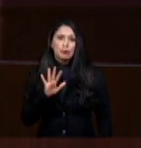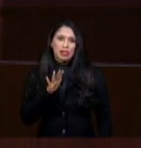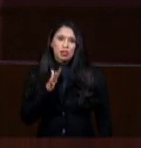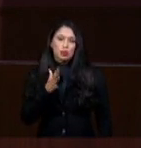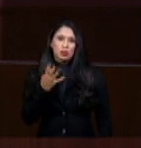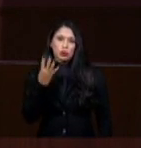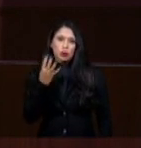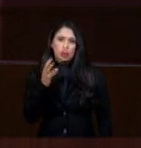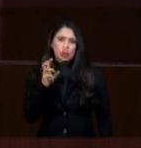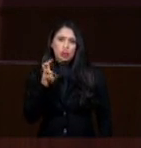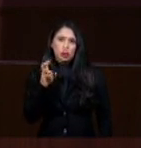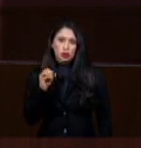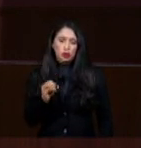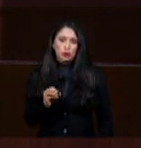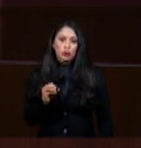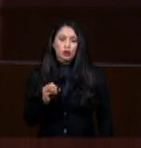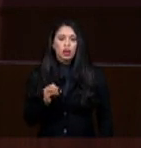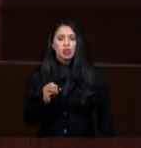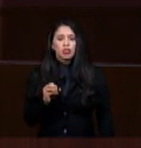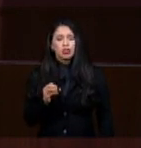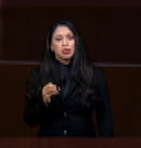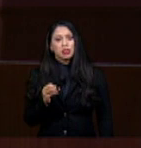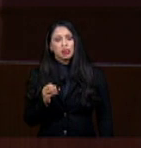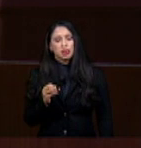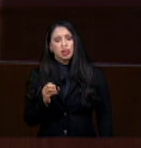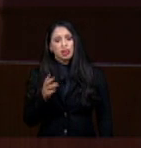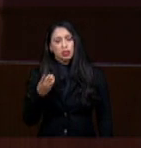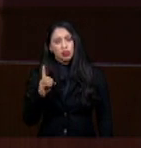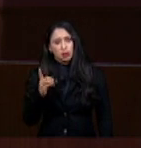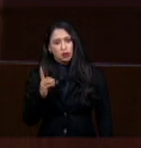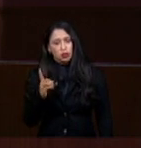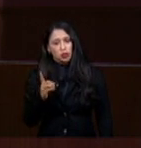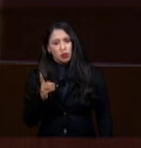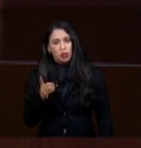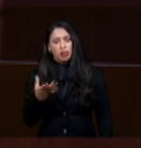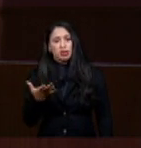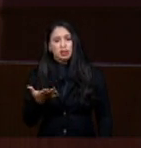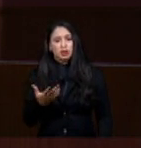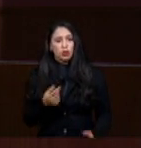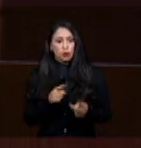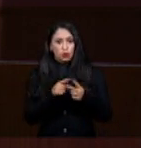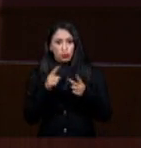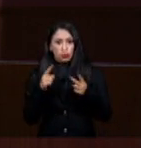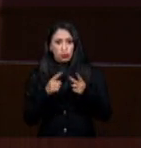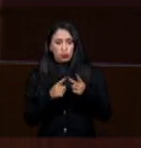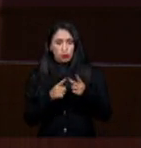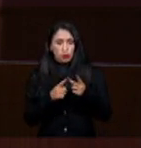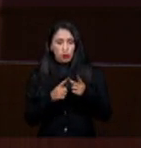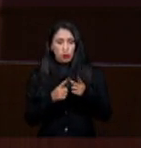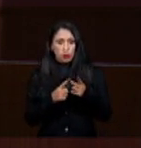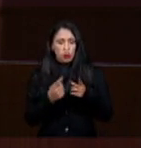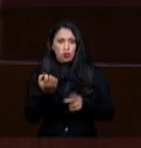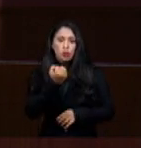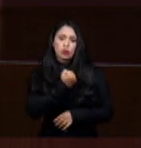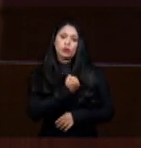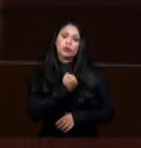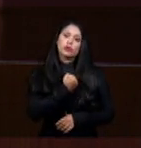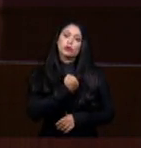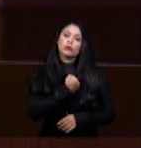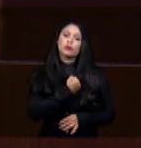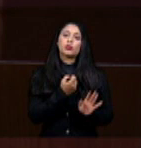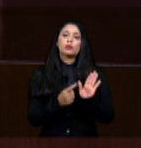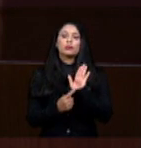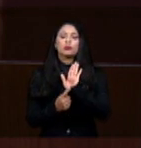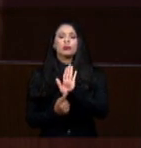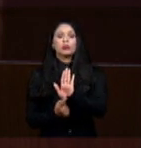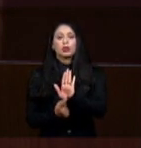$450 percata os dois números sugerem que o